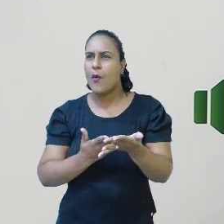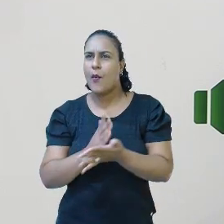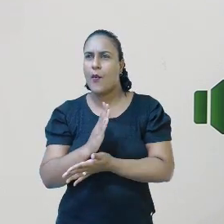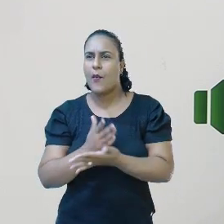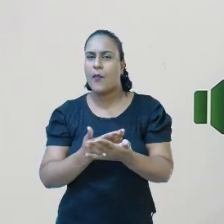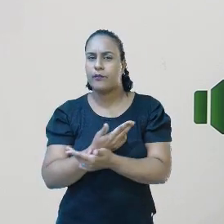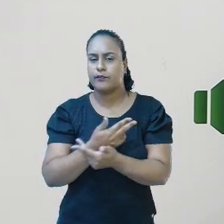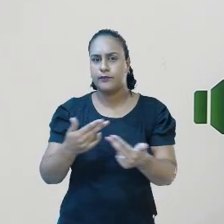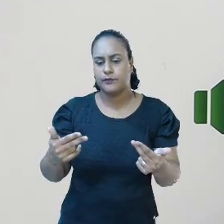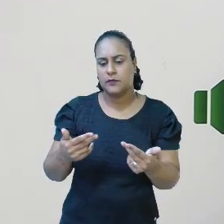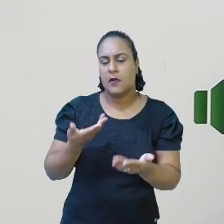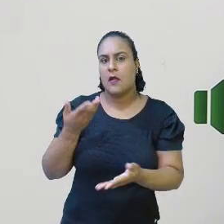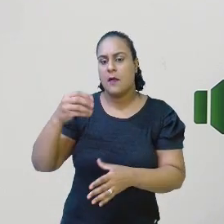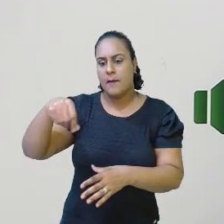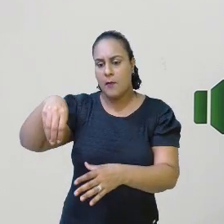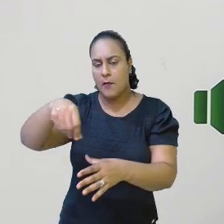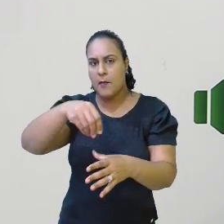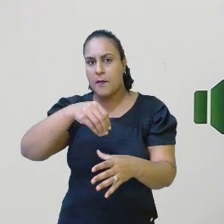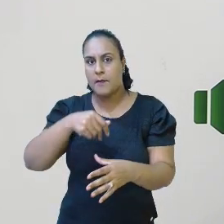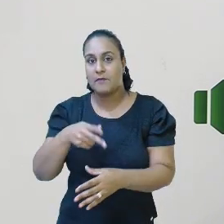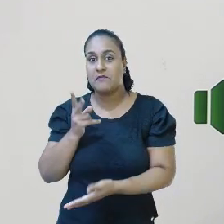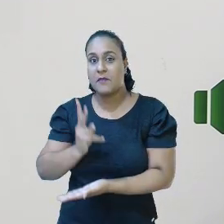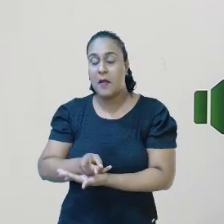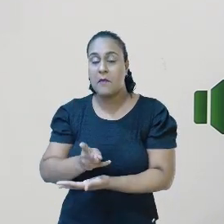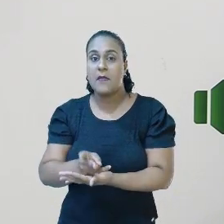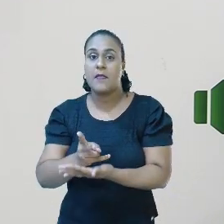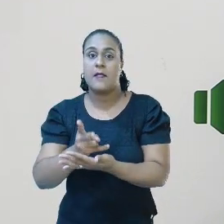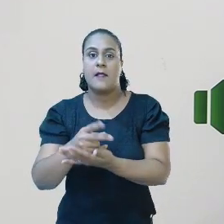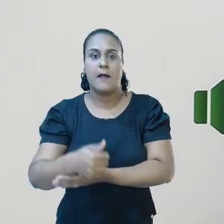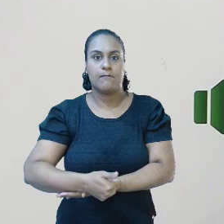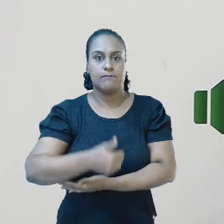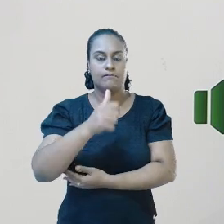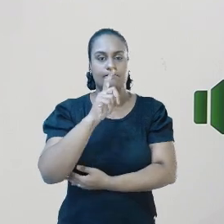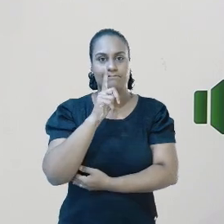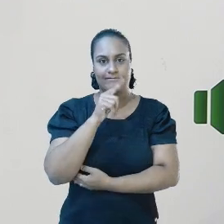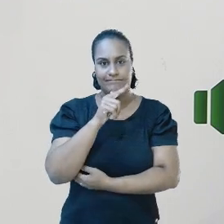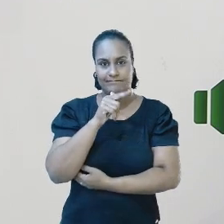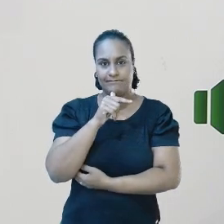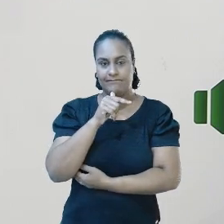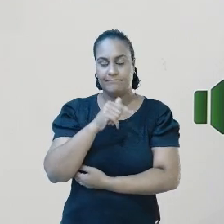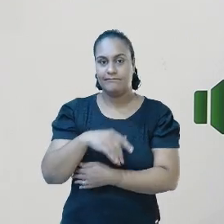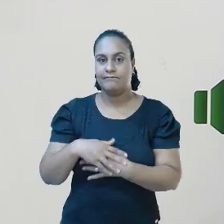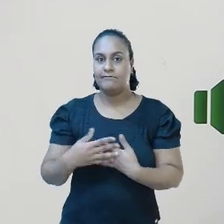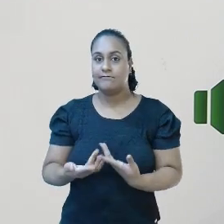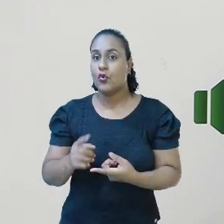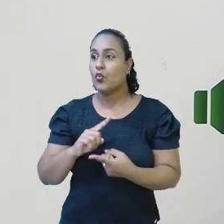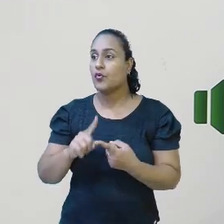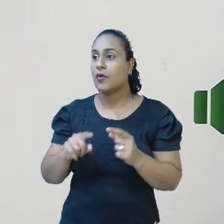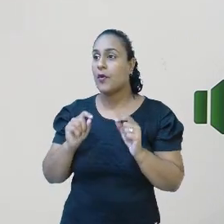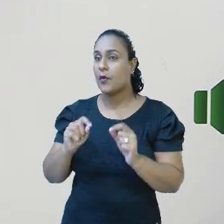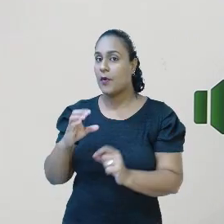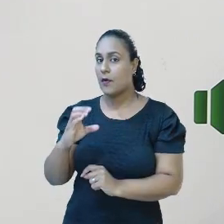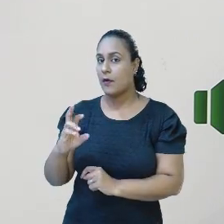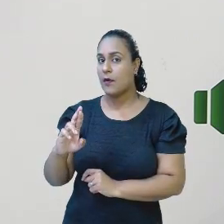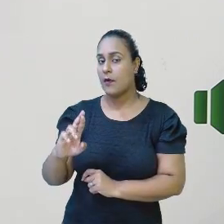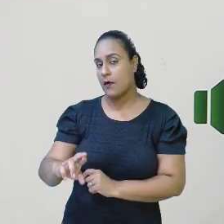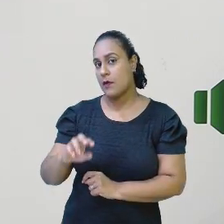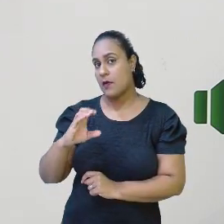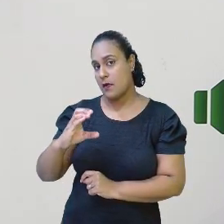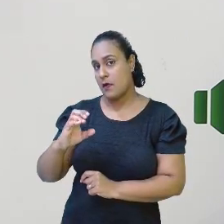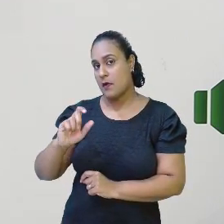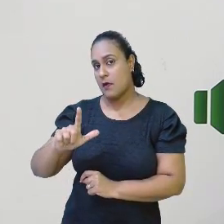produtos servem justamente para manter essa qualidade da água. Pois é, um deles é o cloro, que